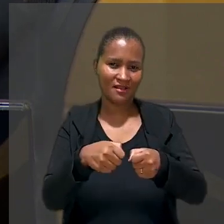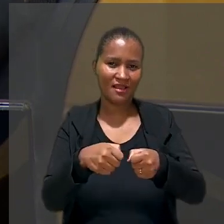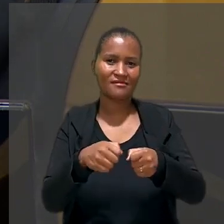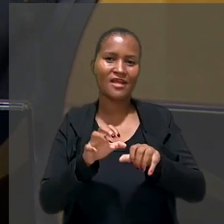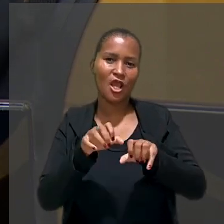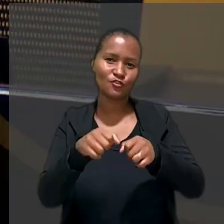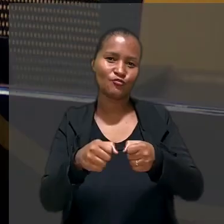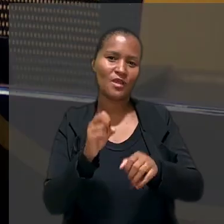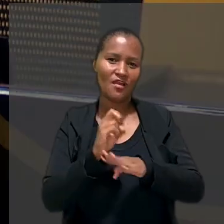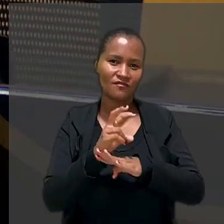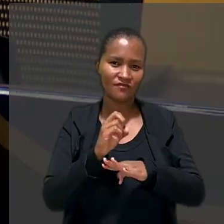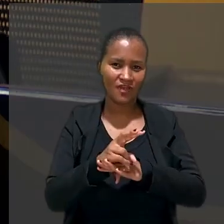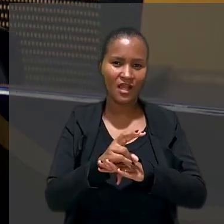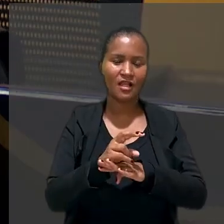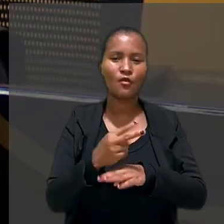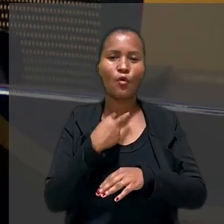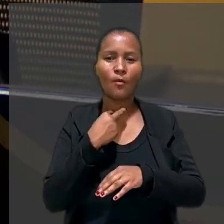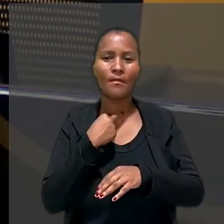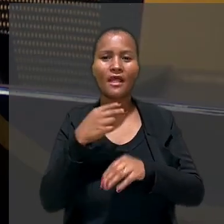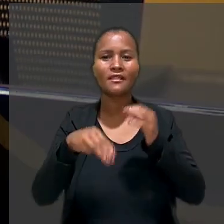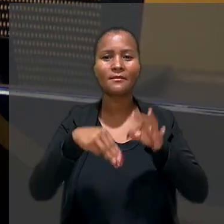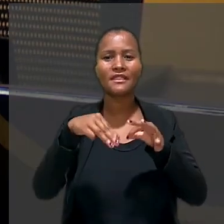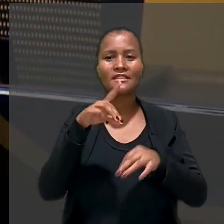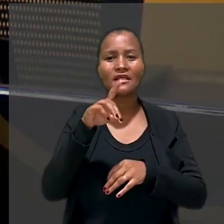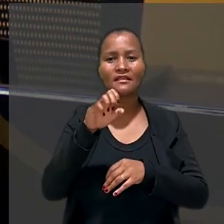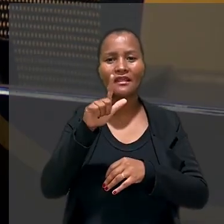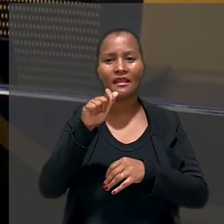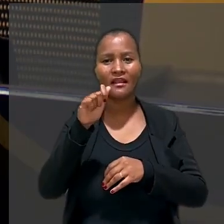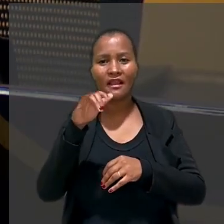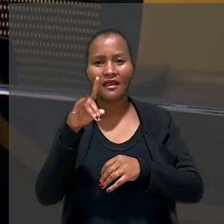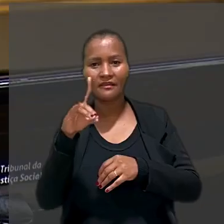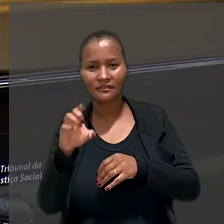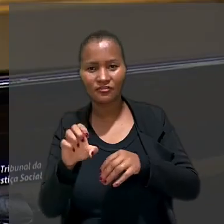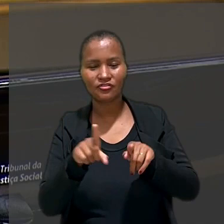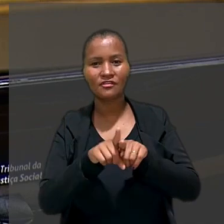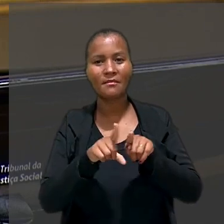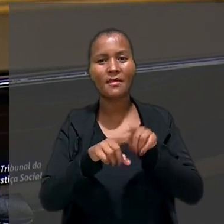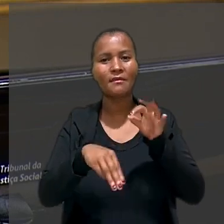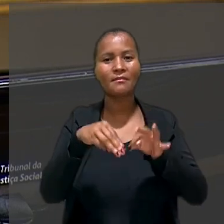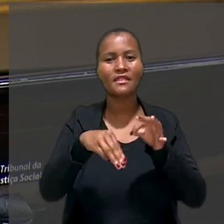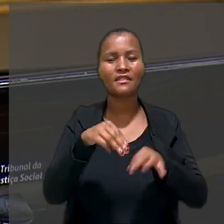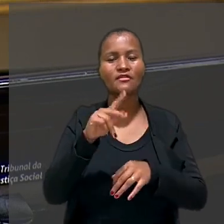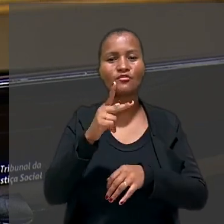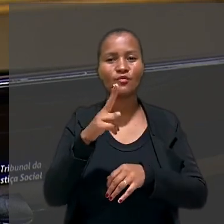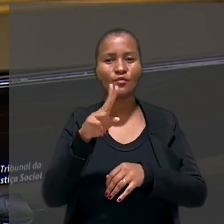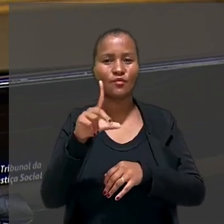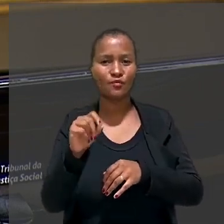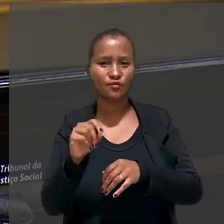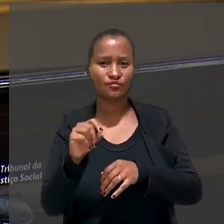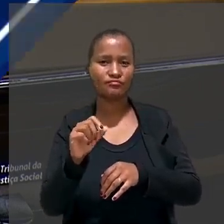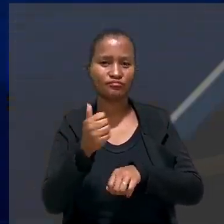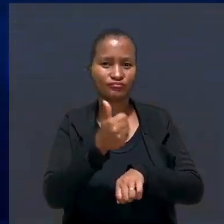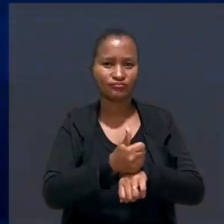assumem as vagas até então ocupadas pela ministra Delaide Miranda Arantes e pelo ministro Hugo Scheuermann.